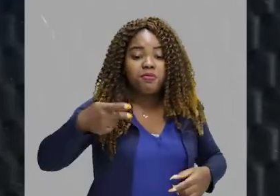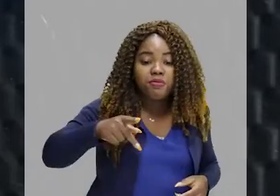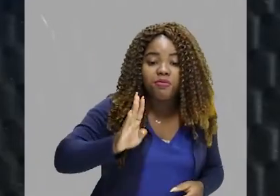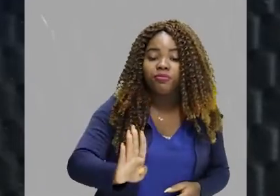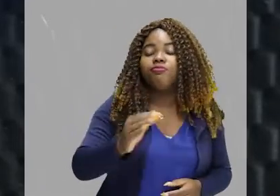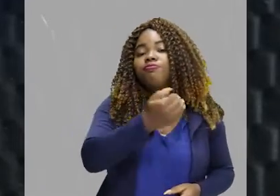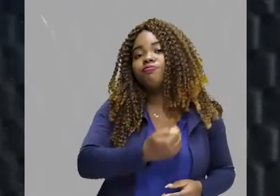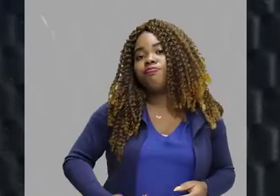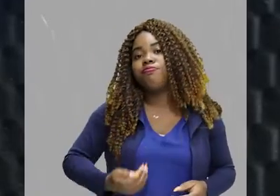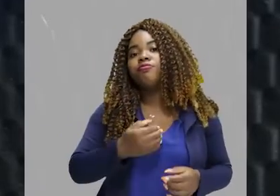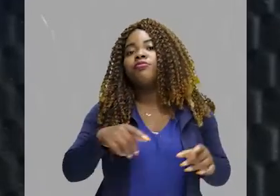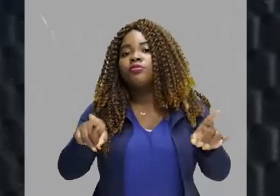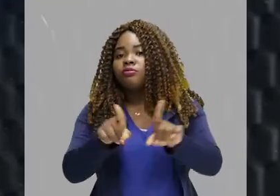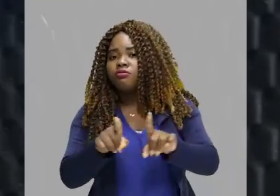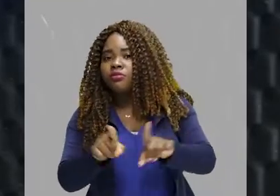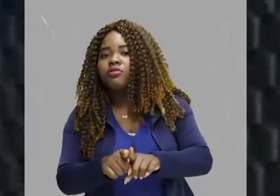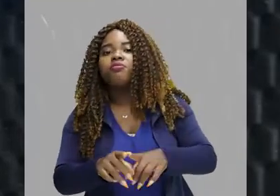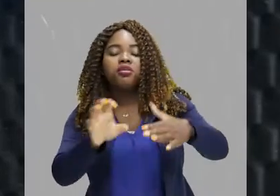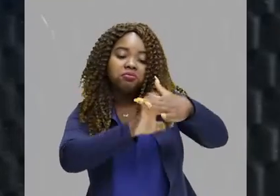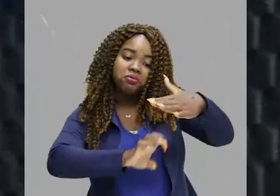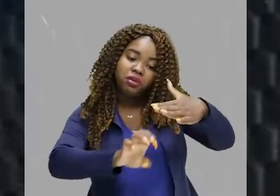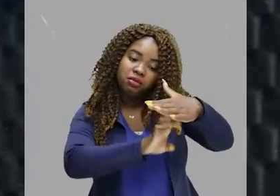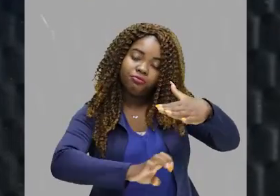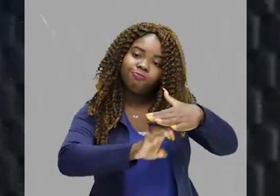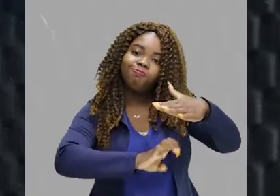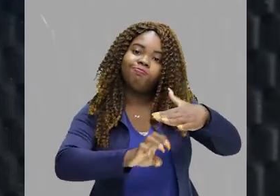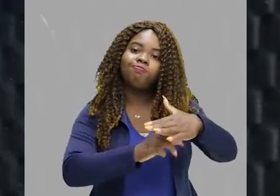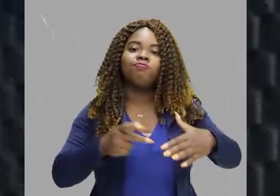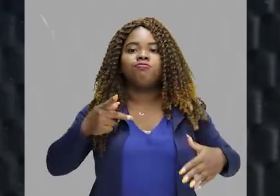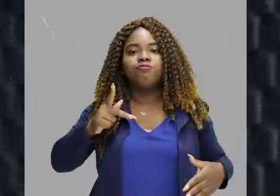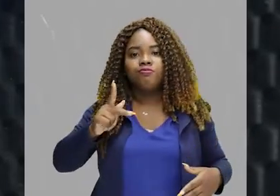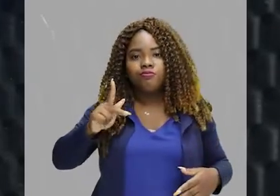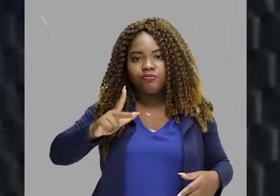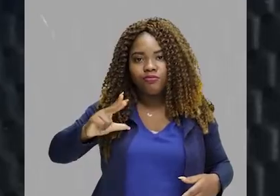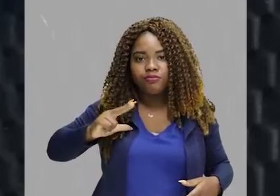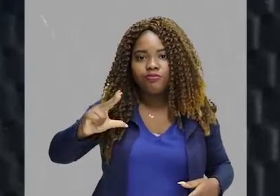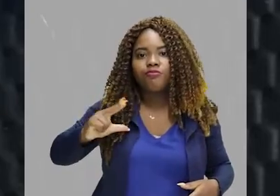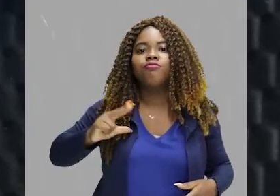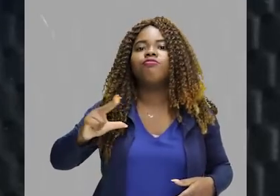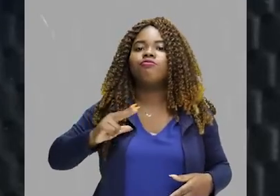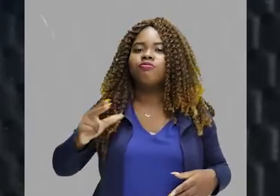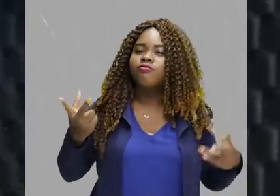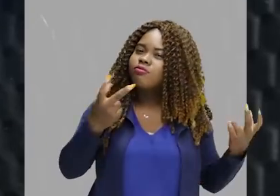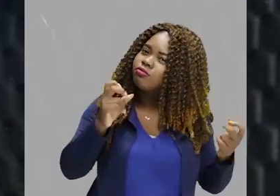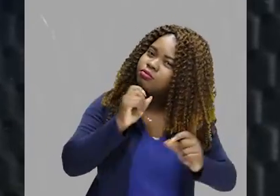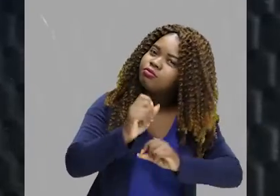caso do governo, e também empresariais, no caso da iniciativa privada, que visem